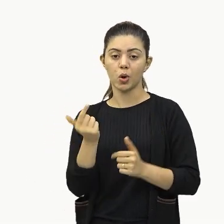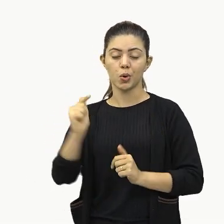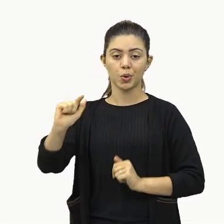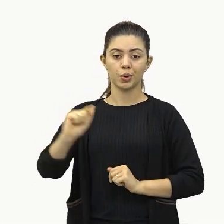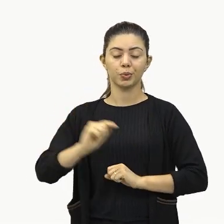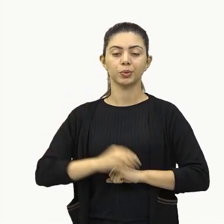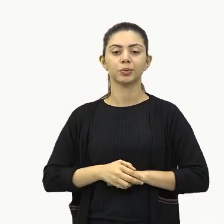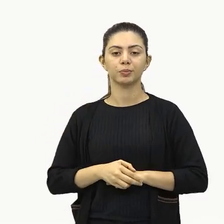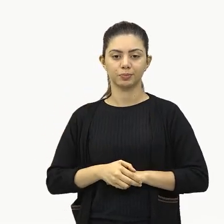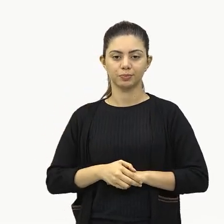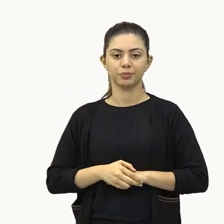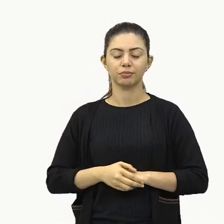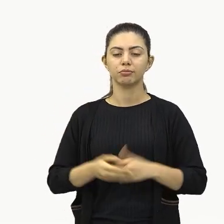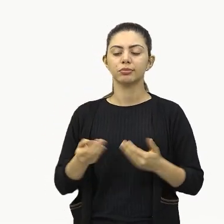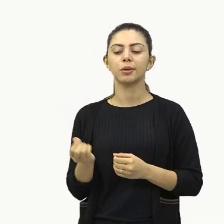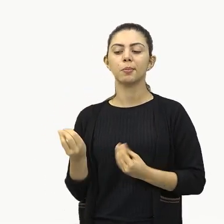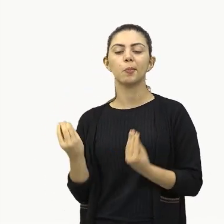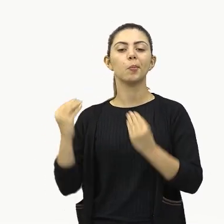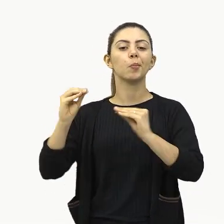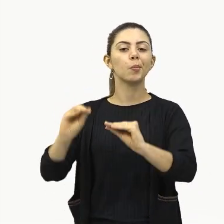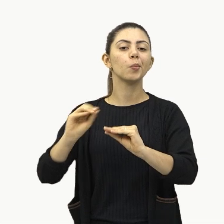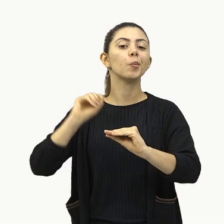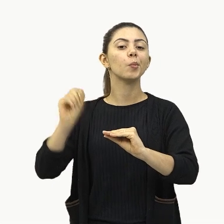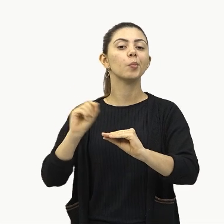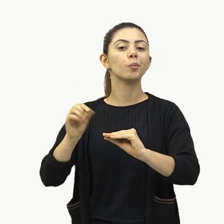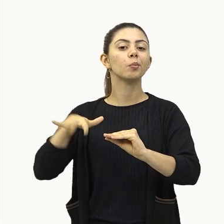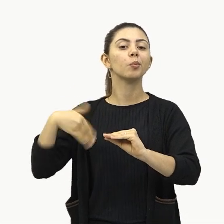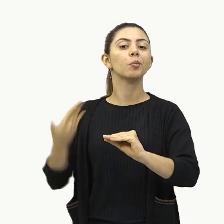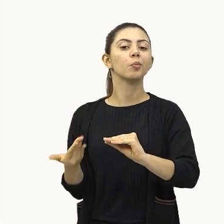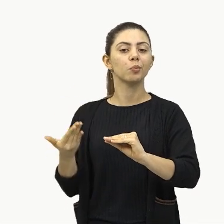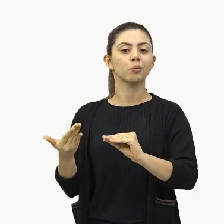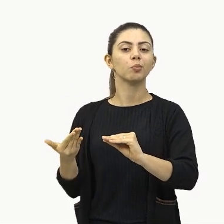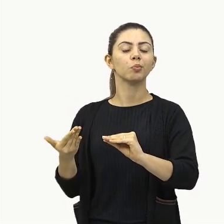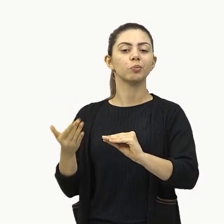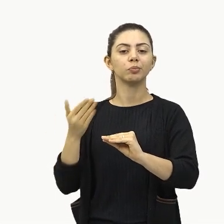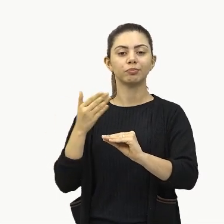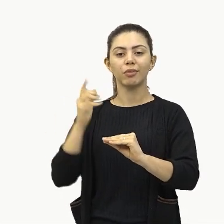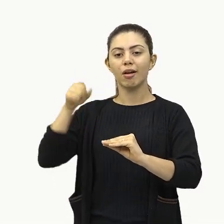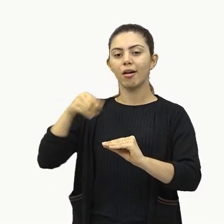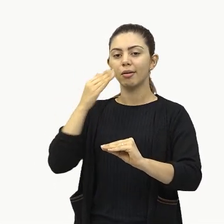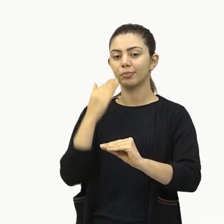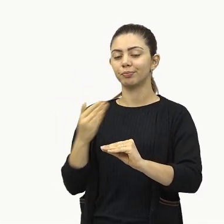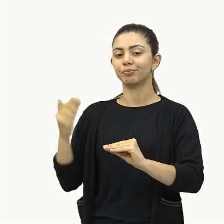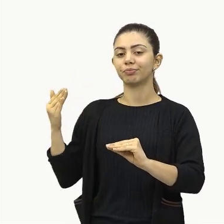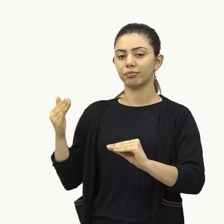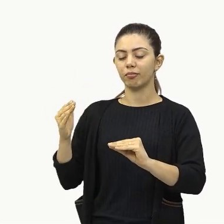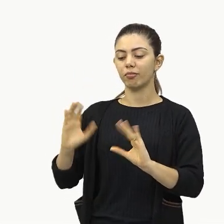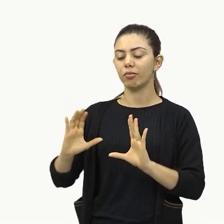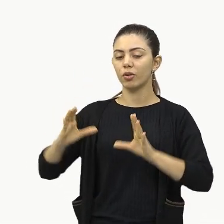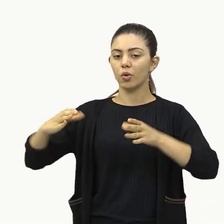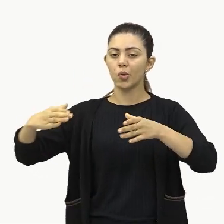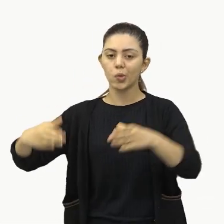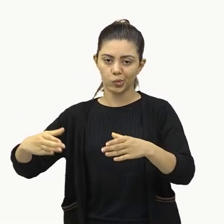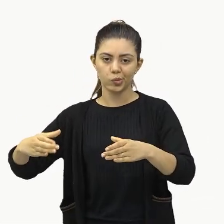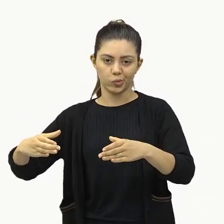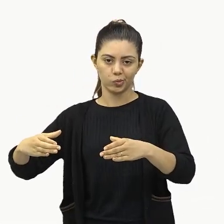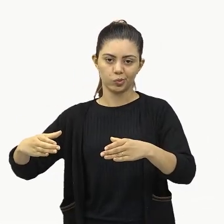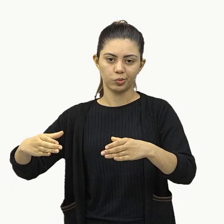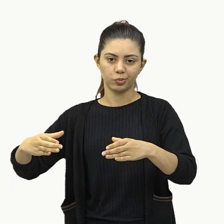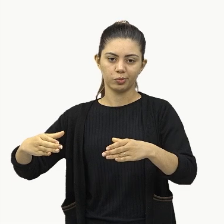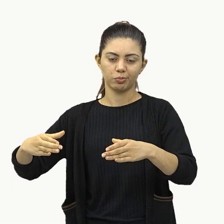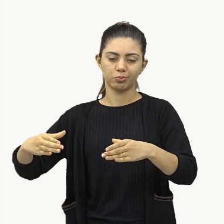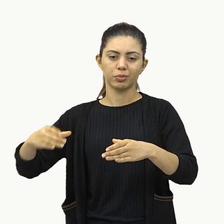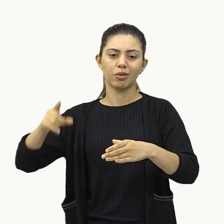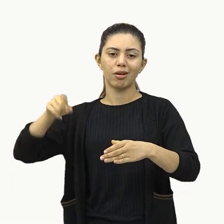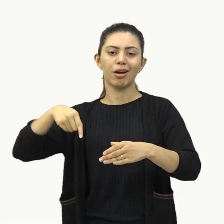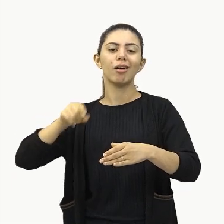nosso diagrama, quem vai aparecer para a gente será o conjunto dos racionais. O conjunto dos